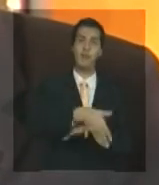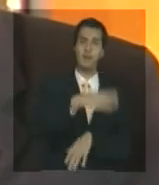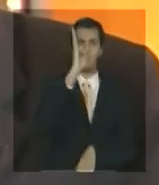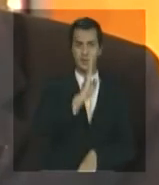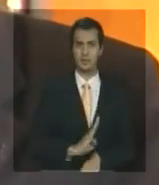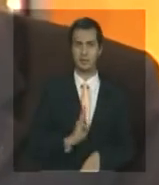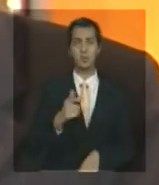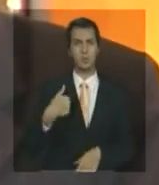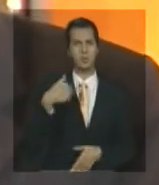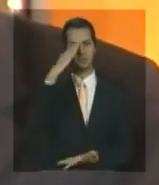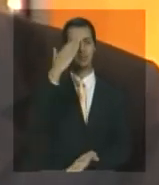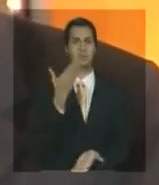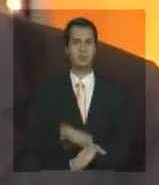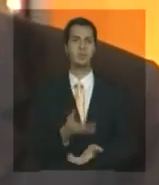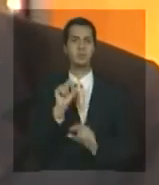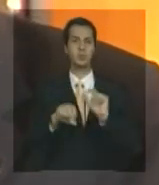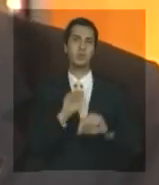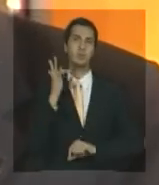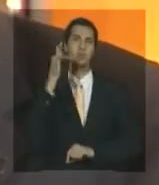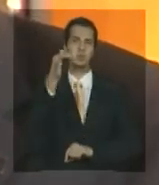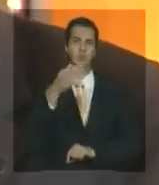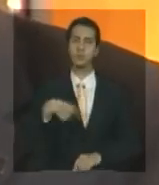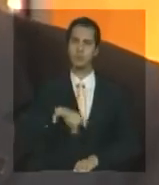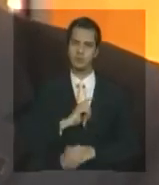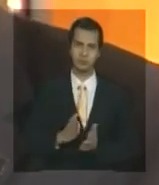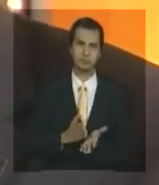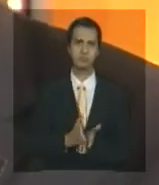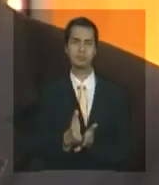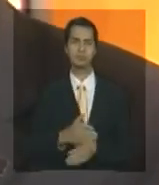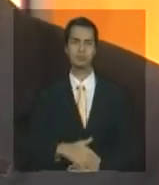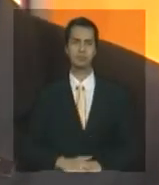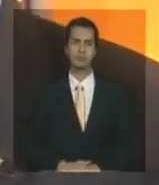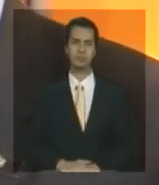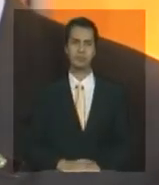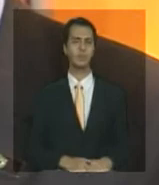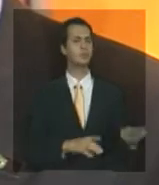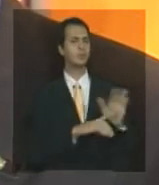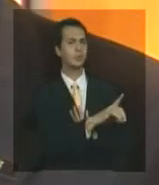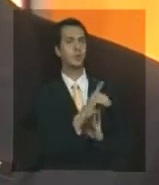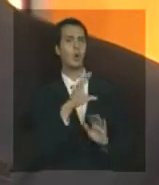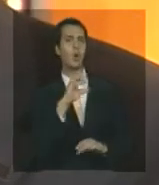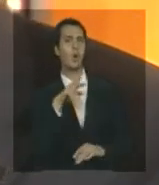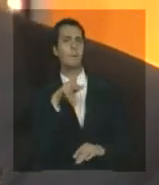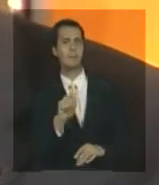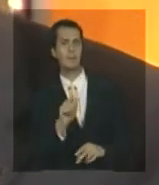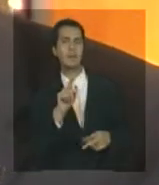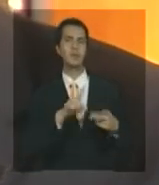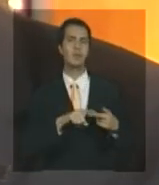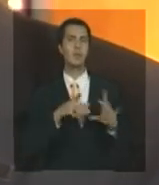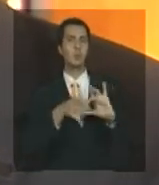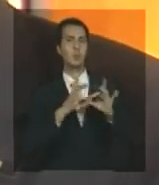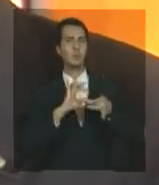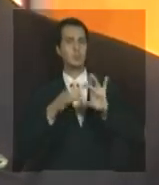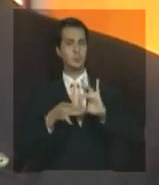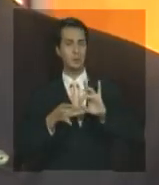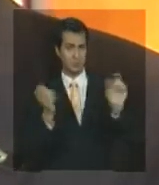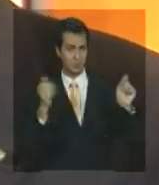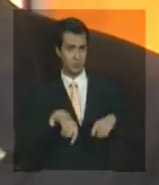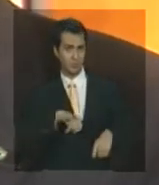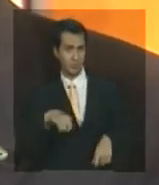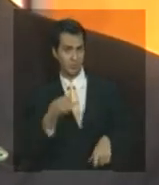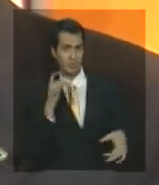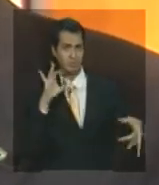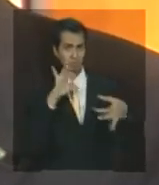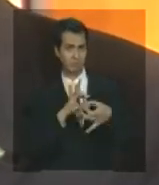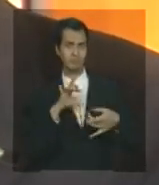certeza que teremos um amplo caminho a percorrer. Copa do Mundo e Olimpíadas também pode ser uma oportunidade para fazer essa aproximação? Olha, é